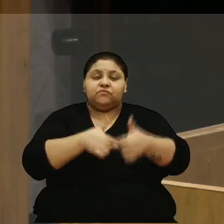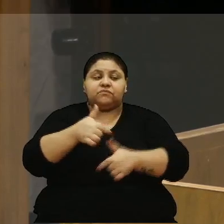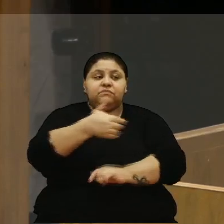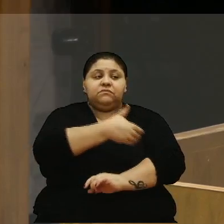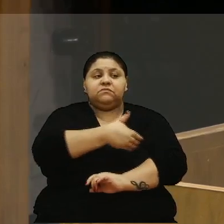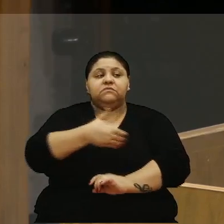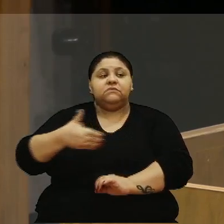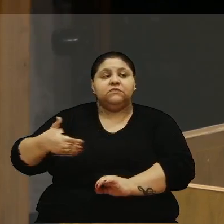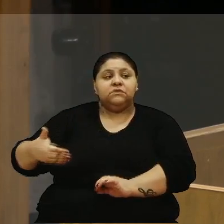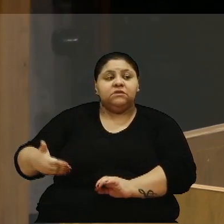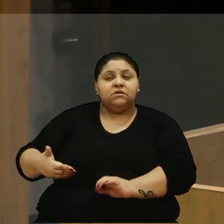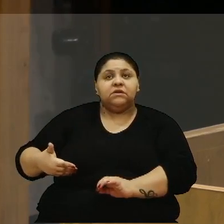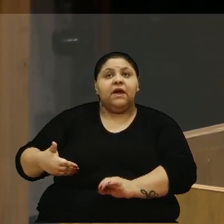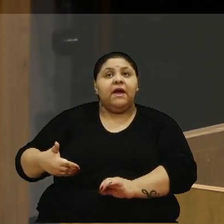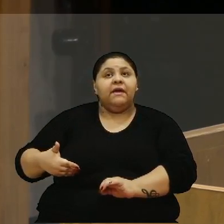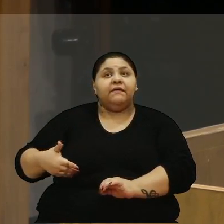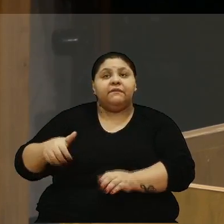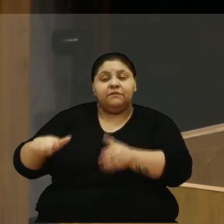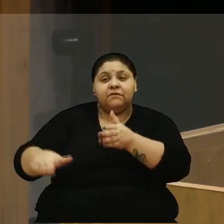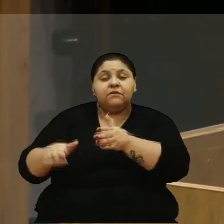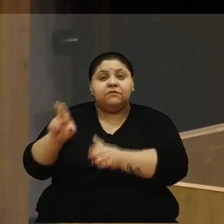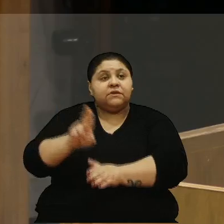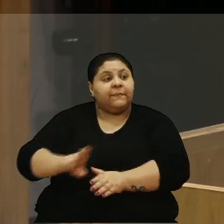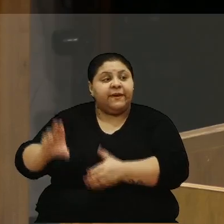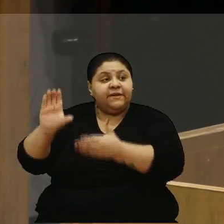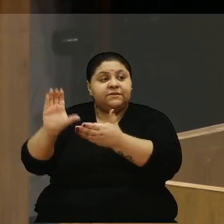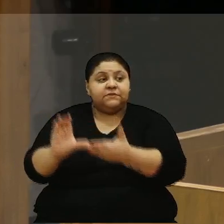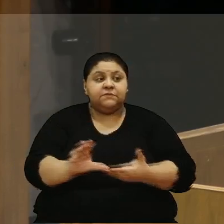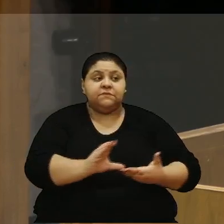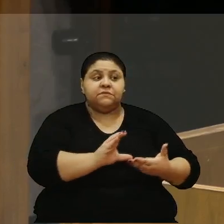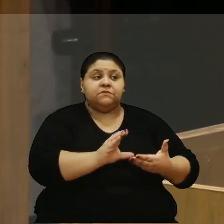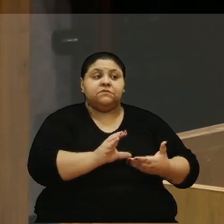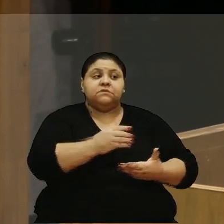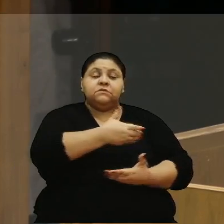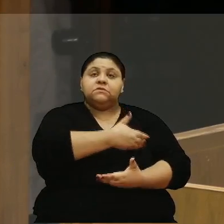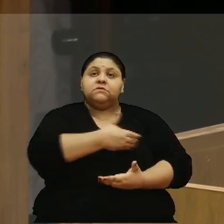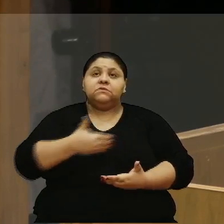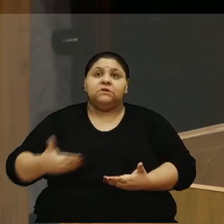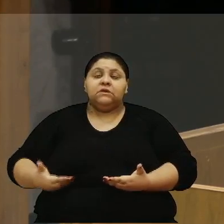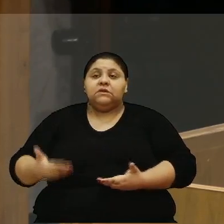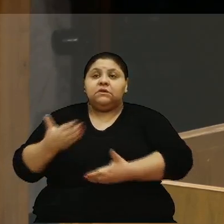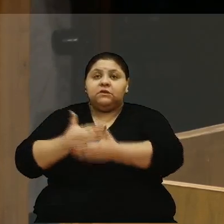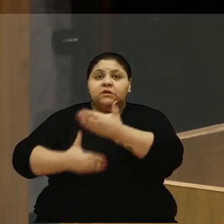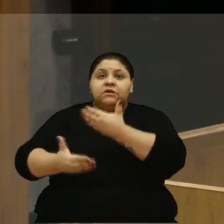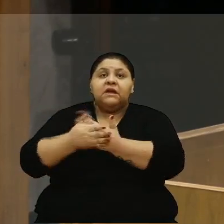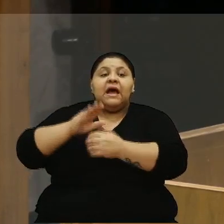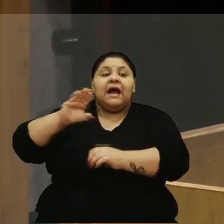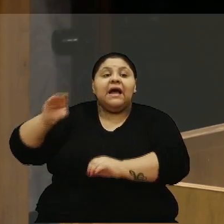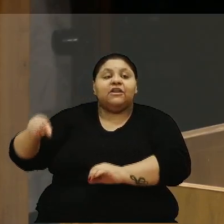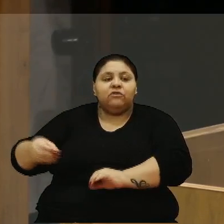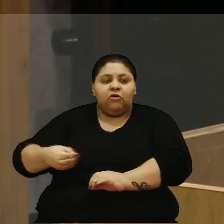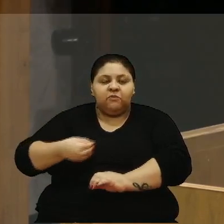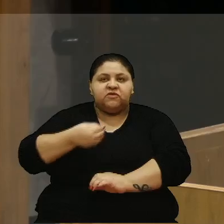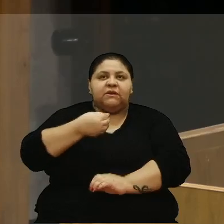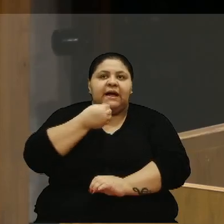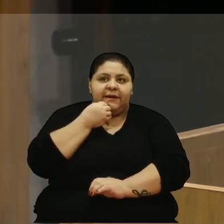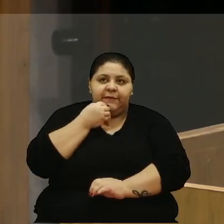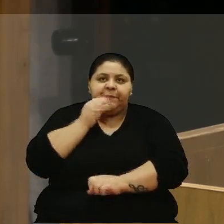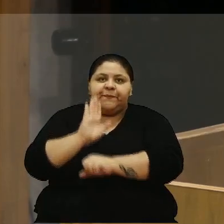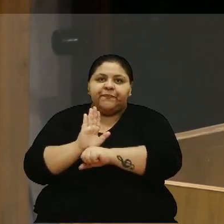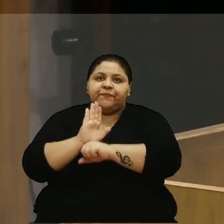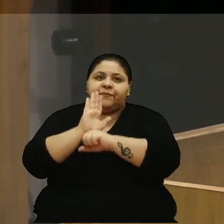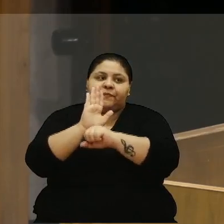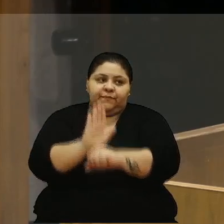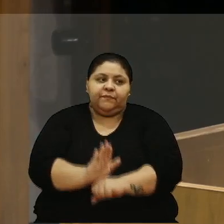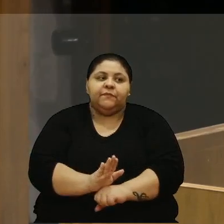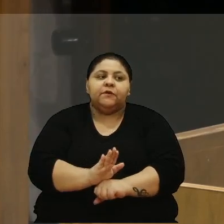público, utiliza da verba pública para, em toda oportunidade, em benefício próprio,